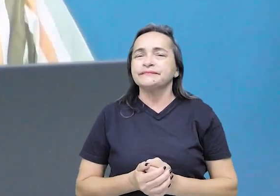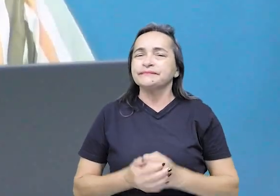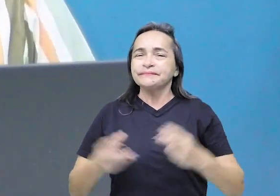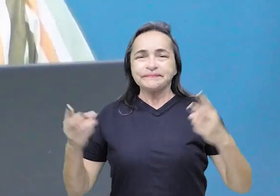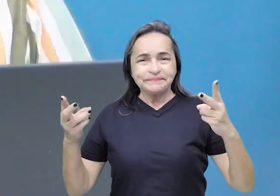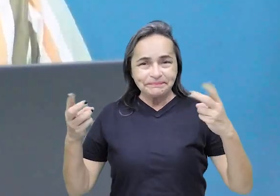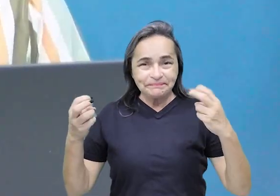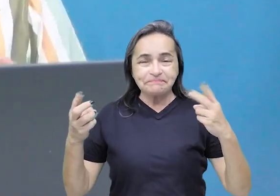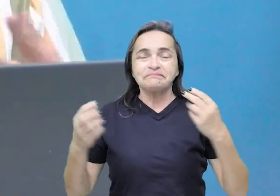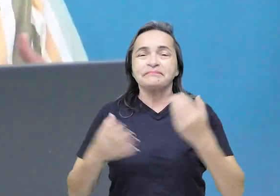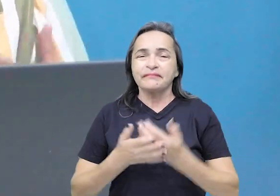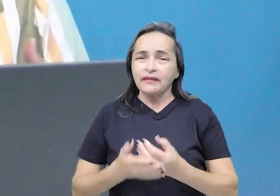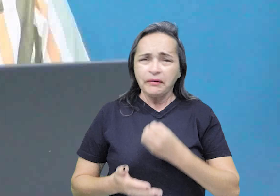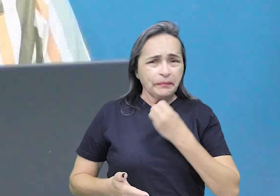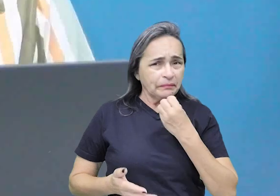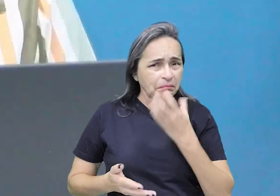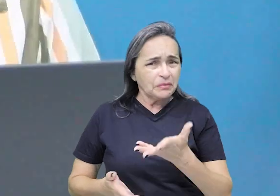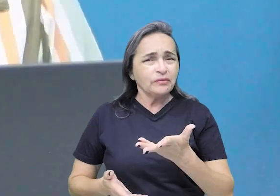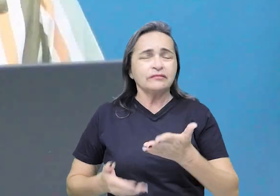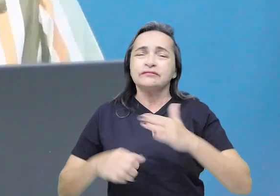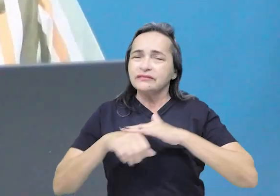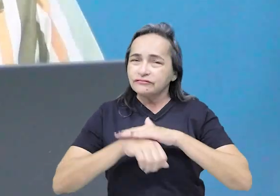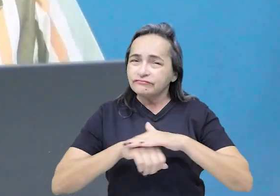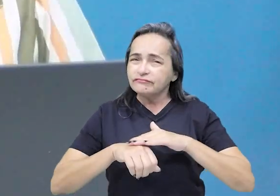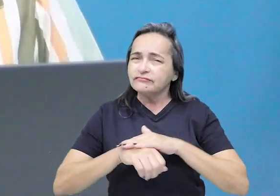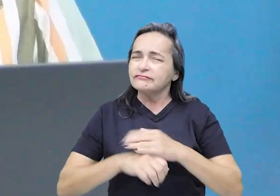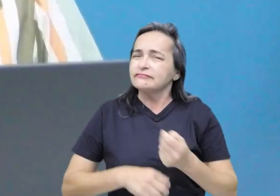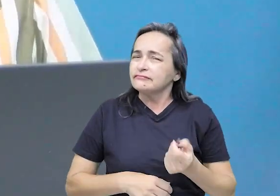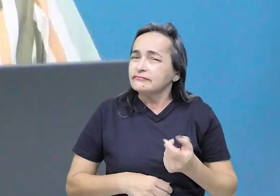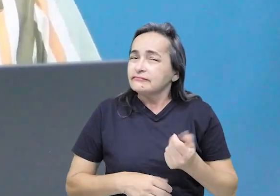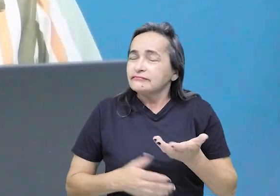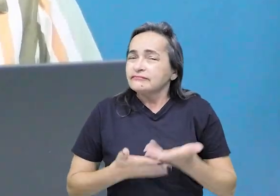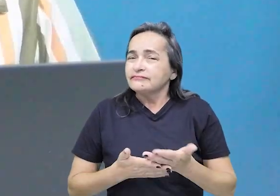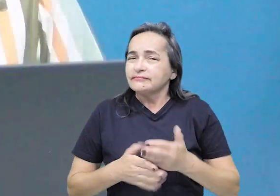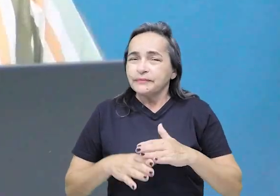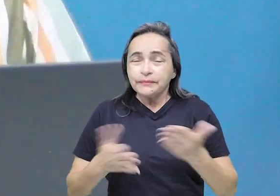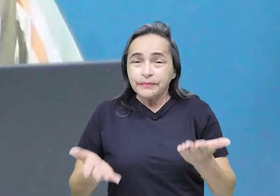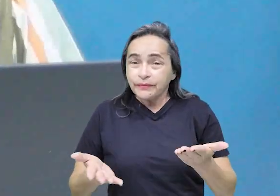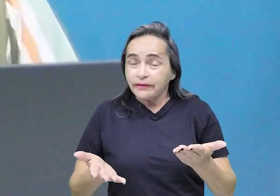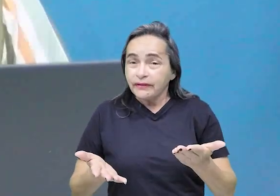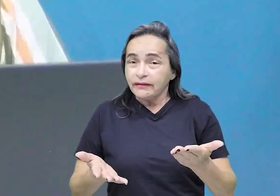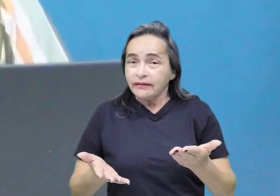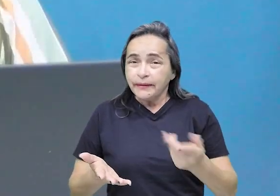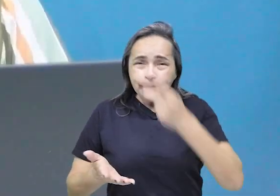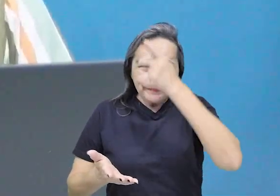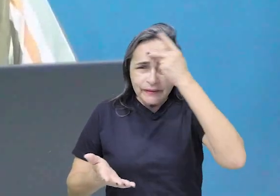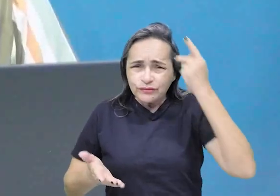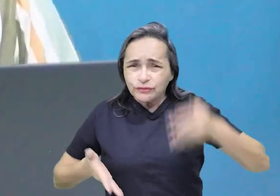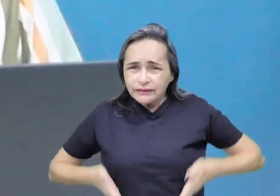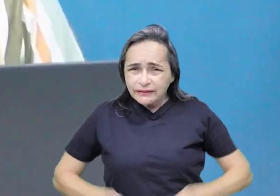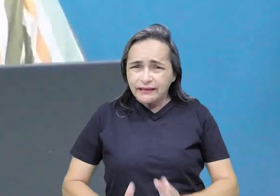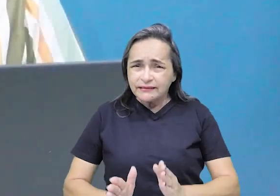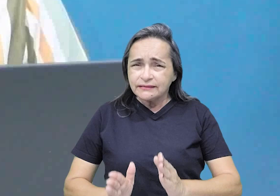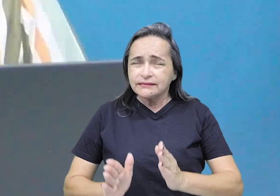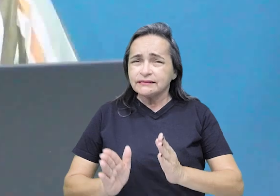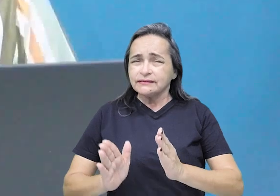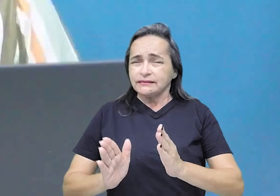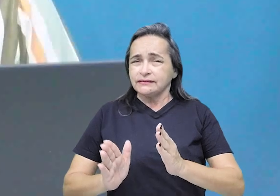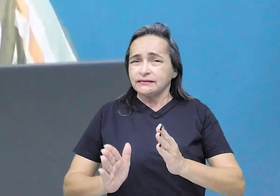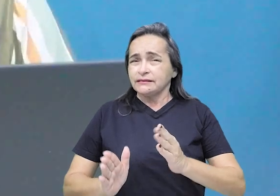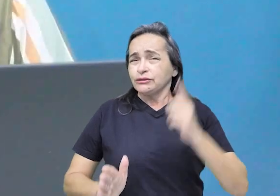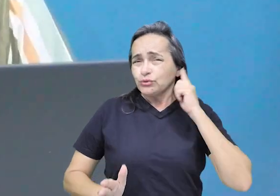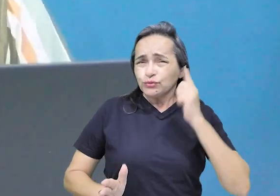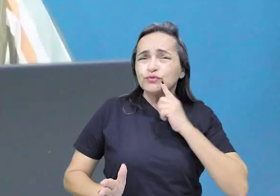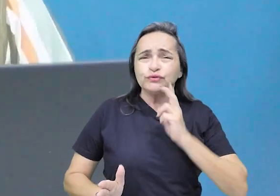perspectiva, é muito bacana que a gente possa conversar um pouco sobre o fato de que nem todo mundo nasce surdo. Você pode desenvolver